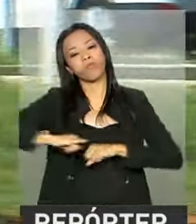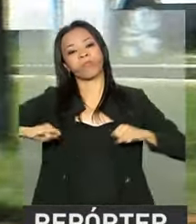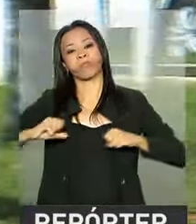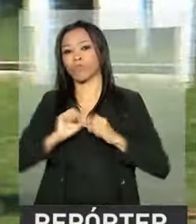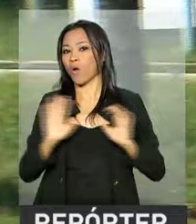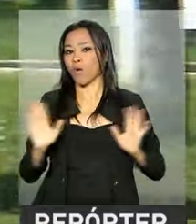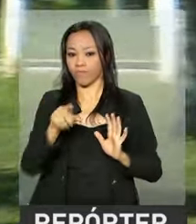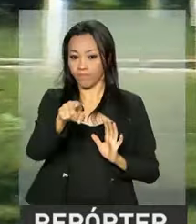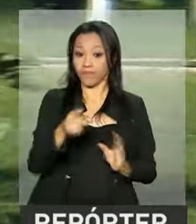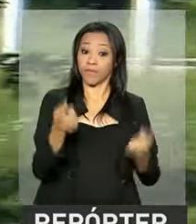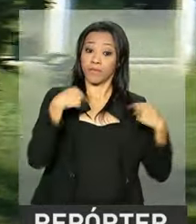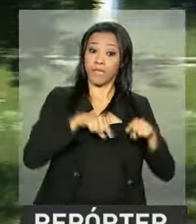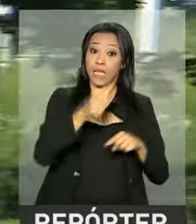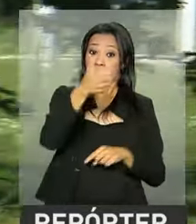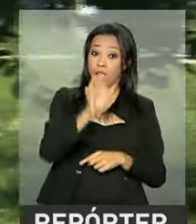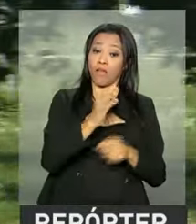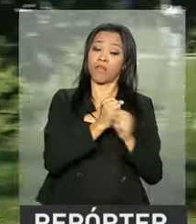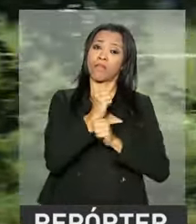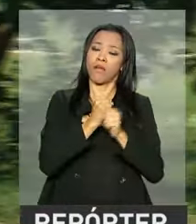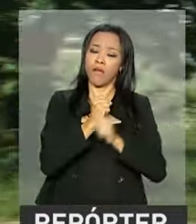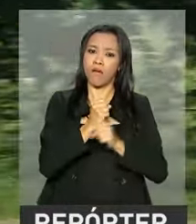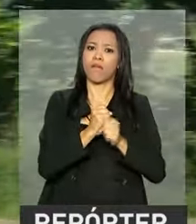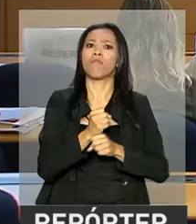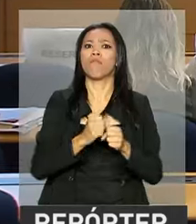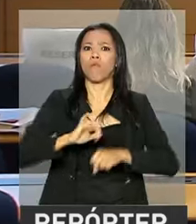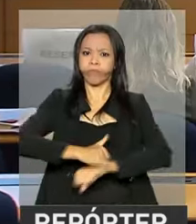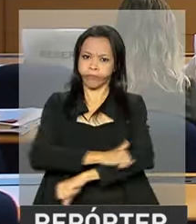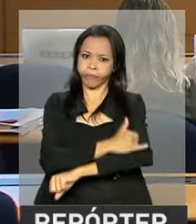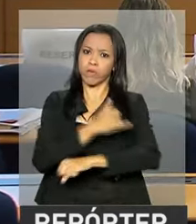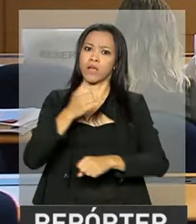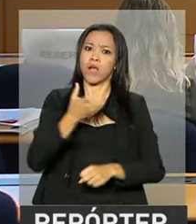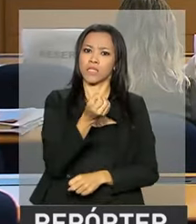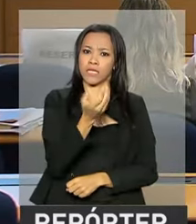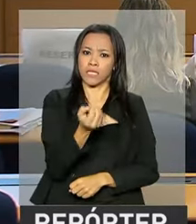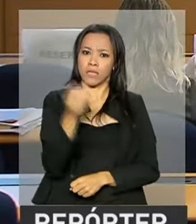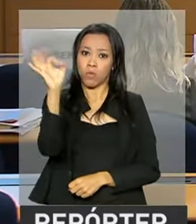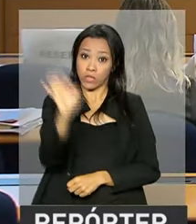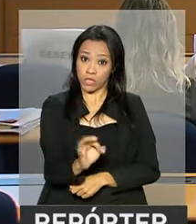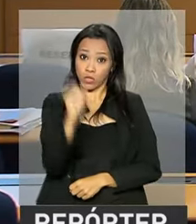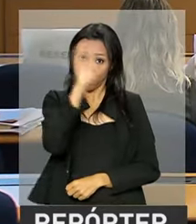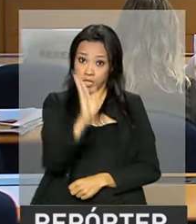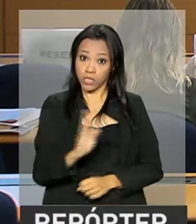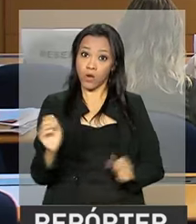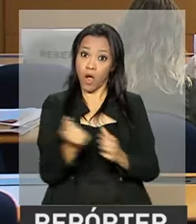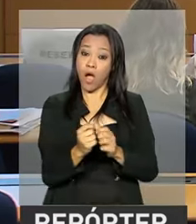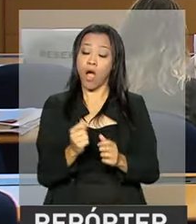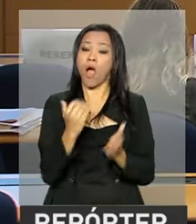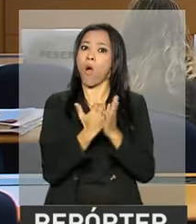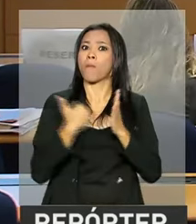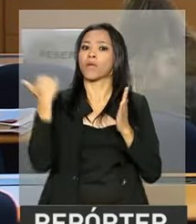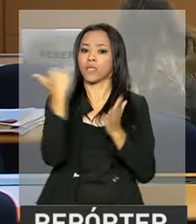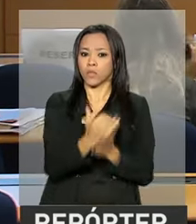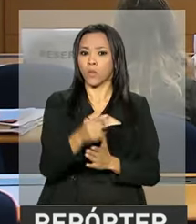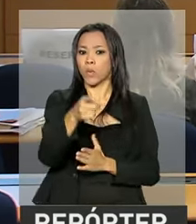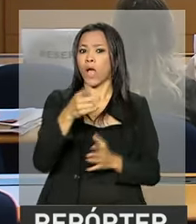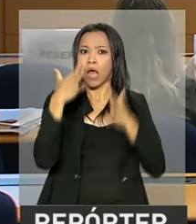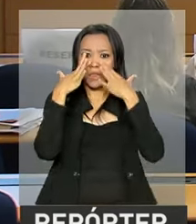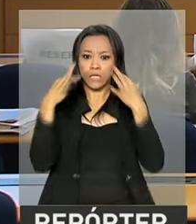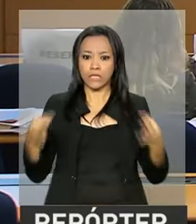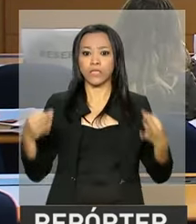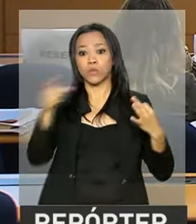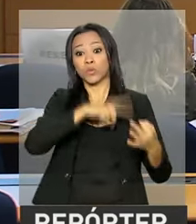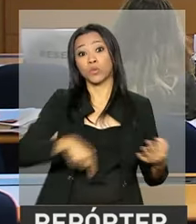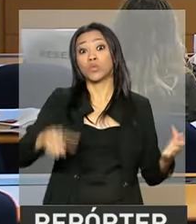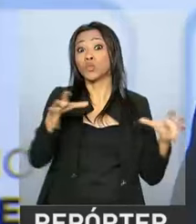a obesidade cresceu 60% no Brasil. Dados do Ministério da Saúde alertam para o alto número de